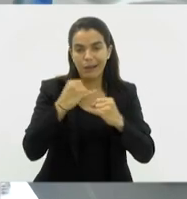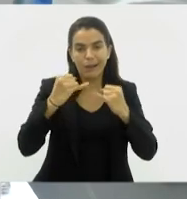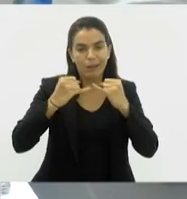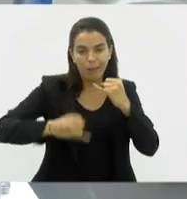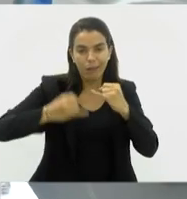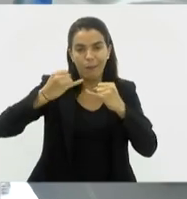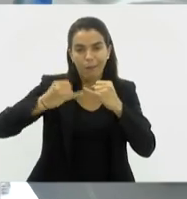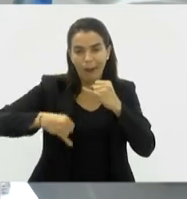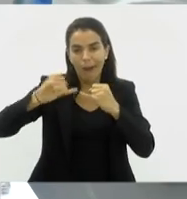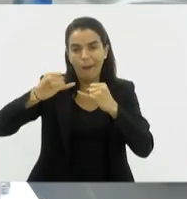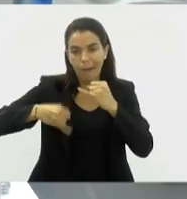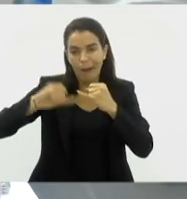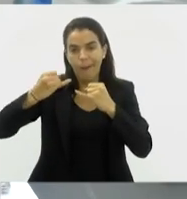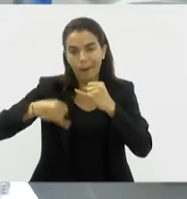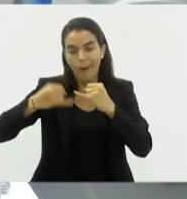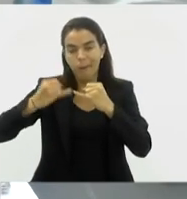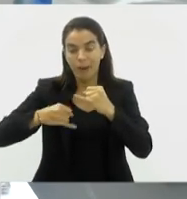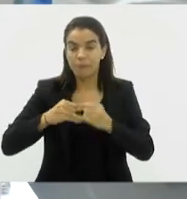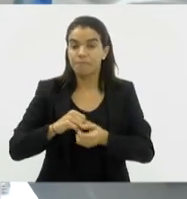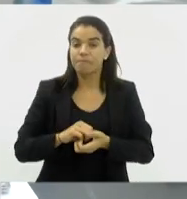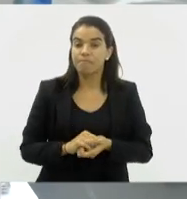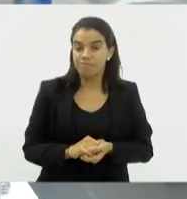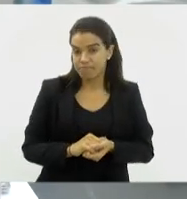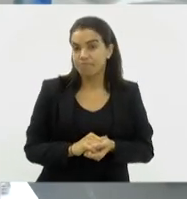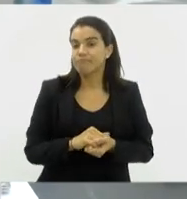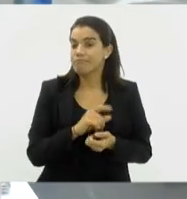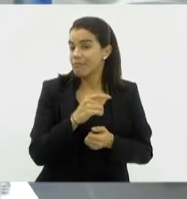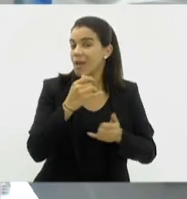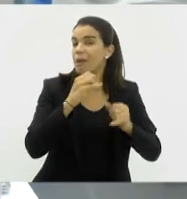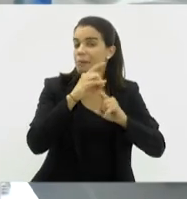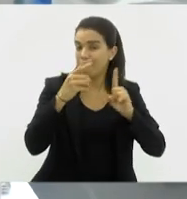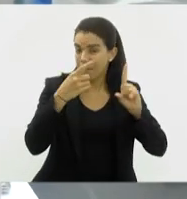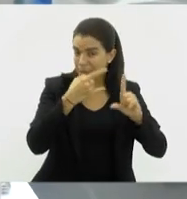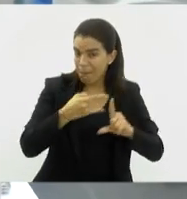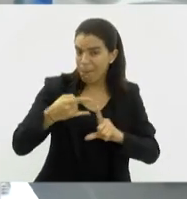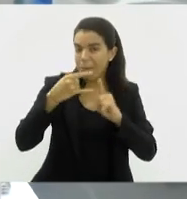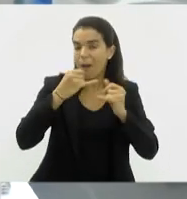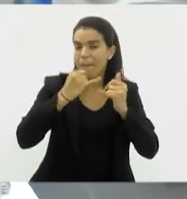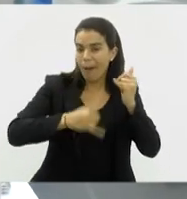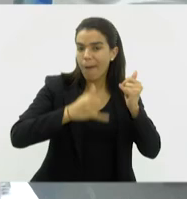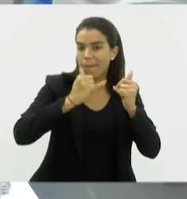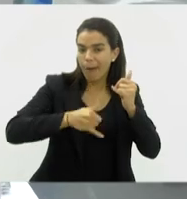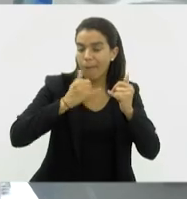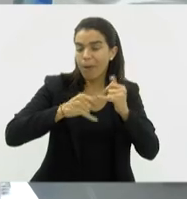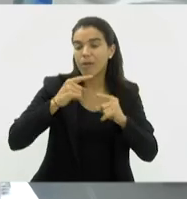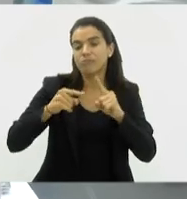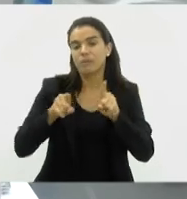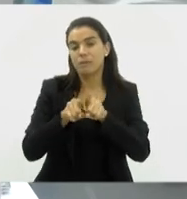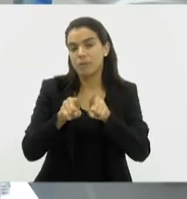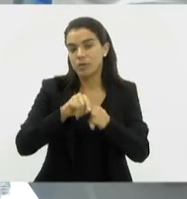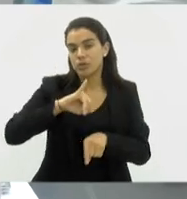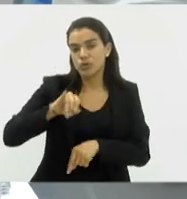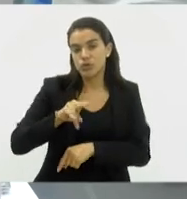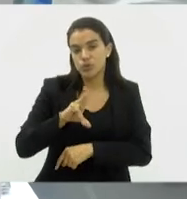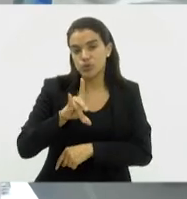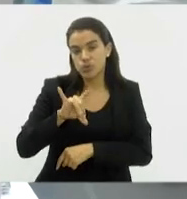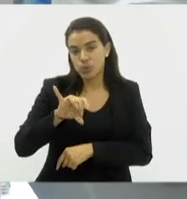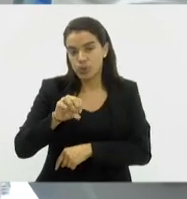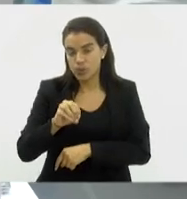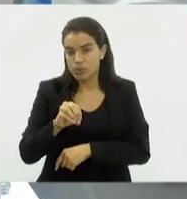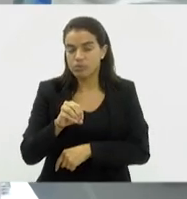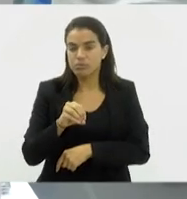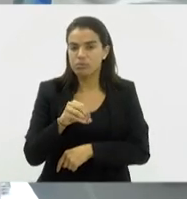dificuldade entrava e saí Deputado Marcelo din online com dificuldade Deputado Júlio Rocha não sei se entrou e